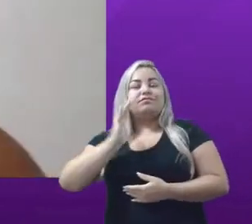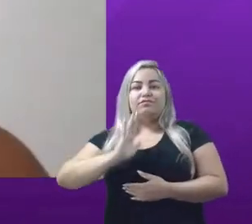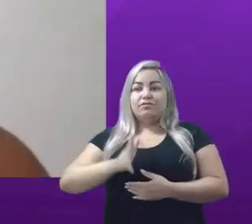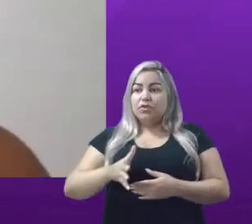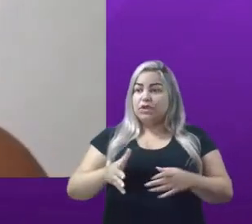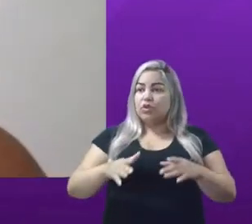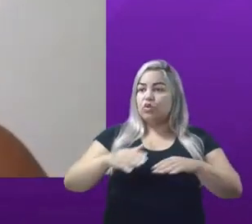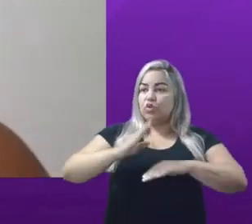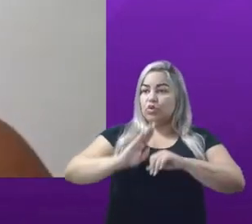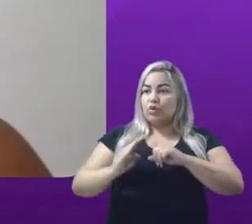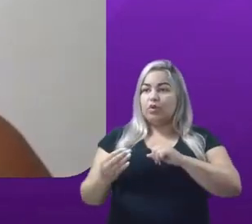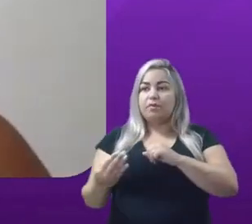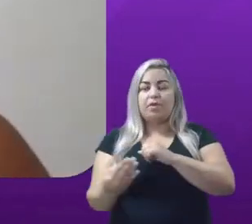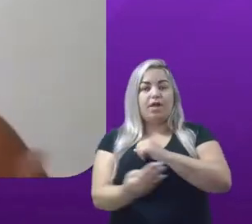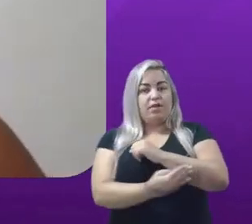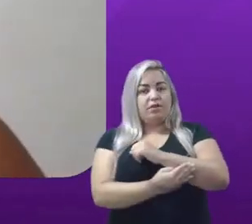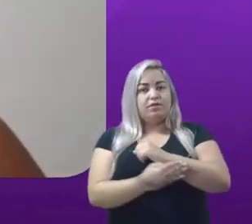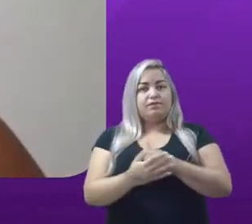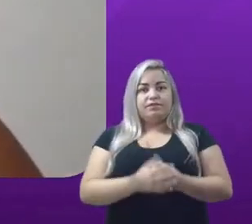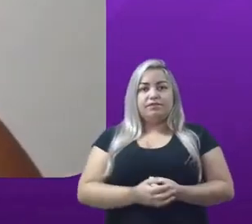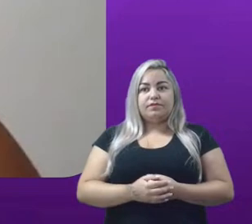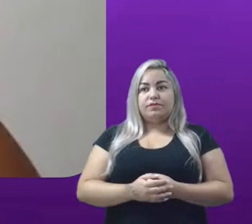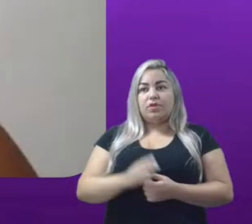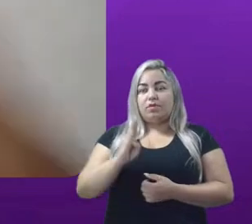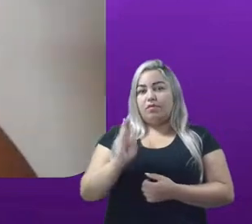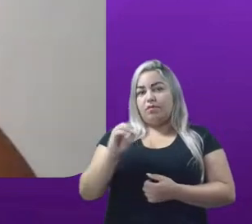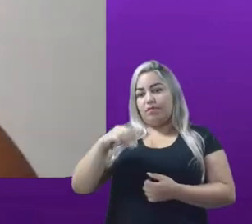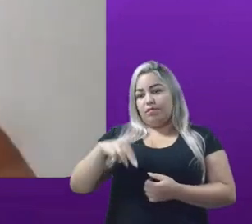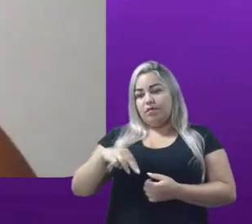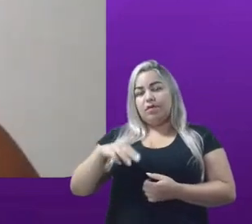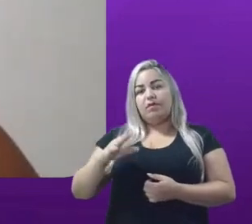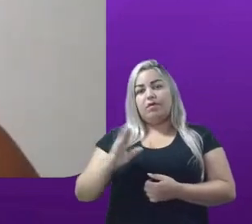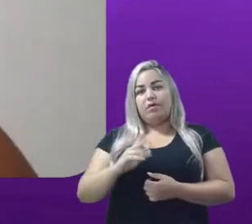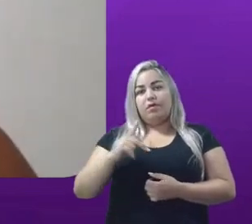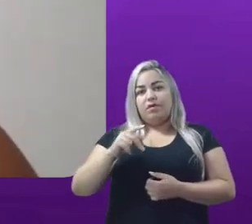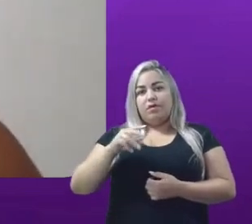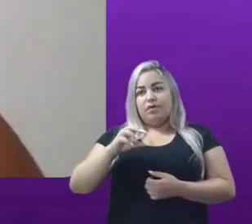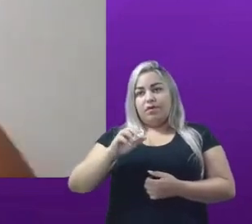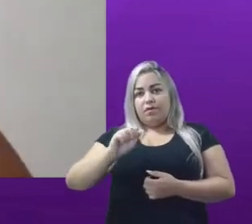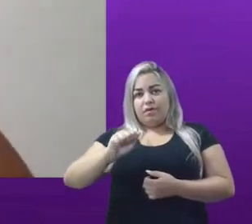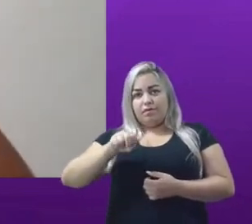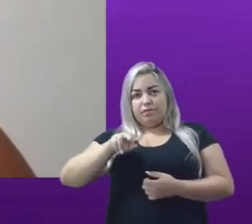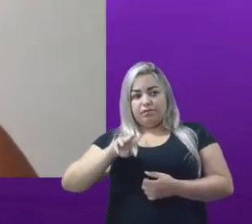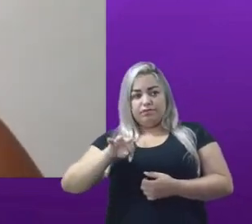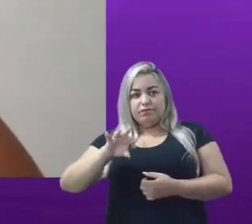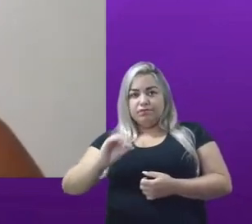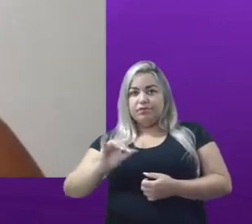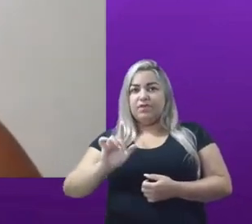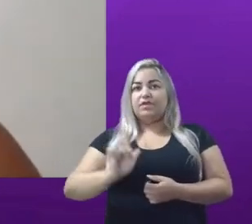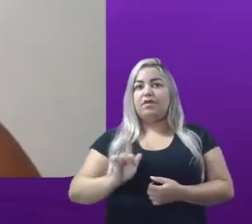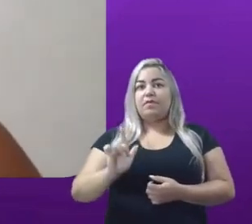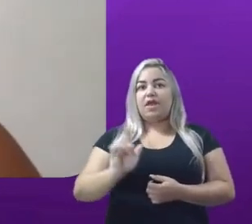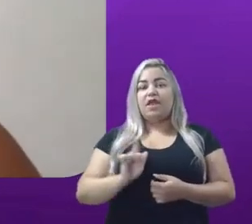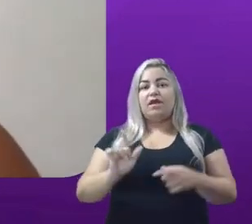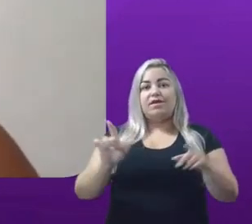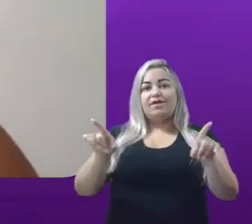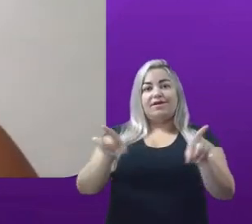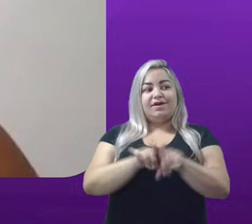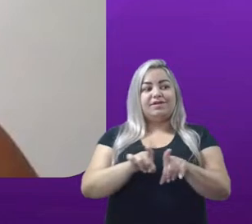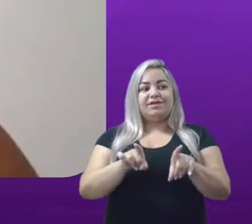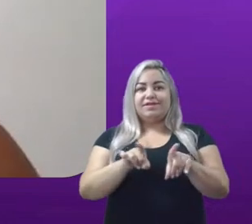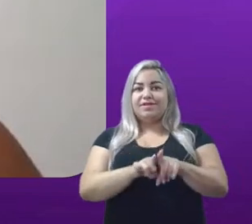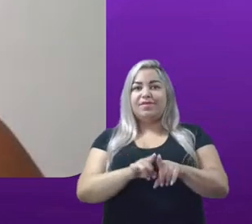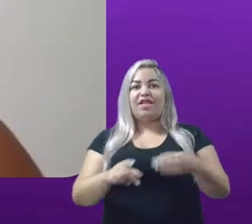tanto no bairro do Bom Parto, que é esse onde a gente fez o lançamento, como tem também os flechais, que